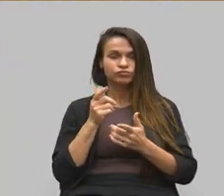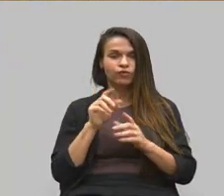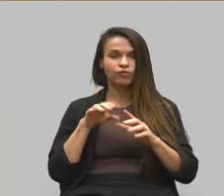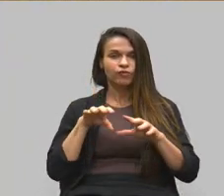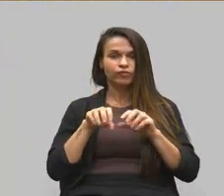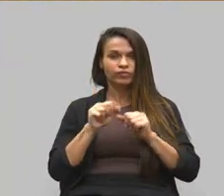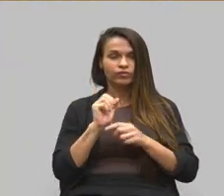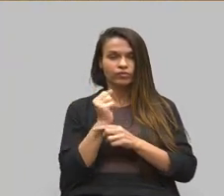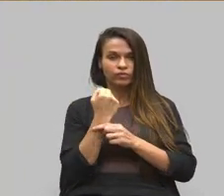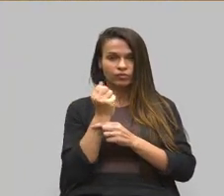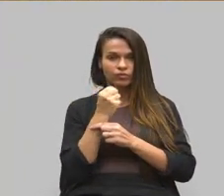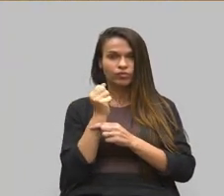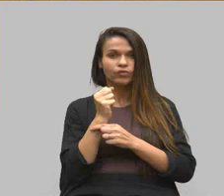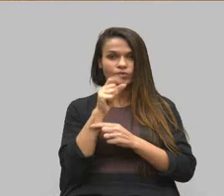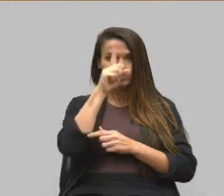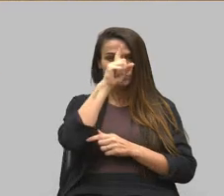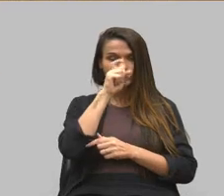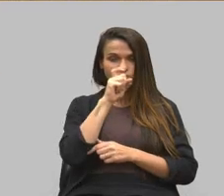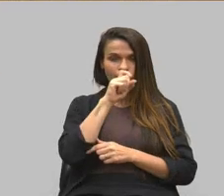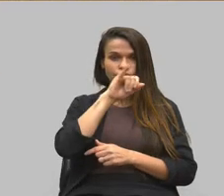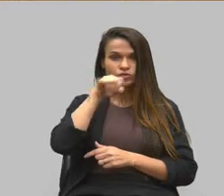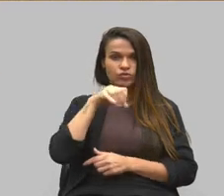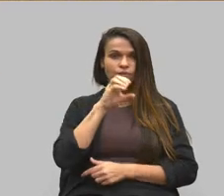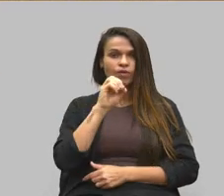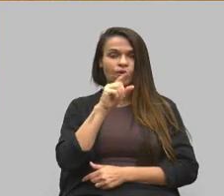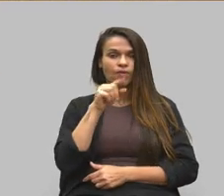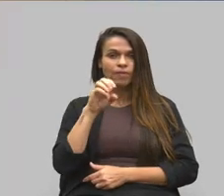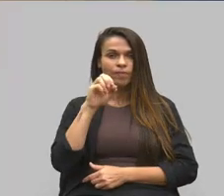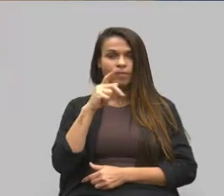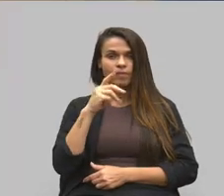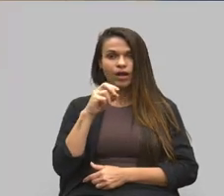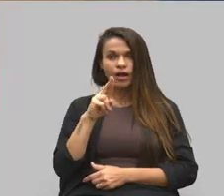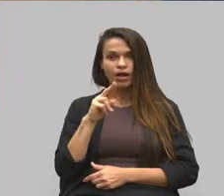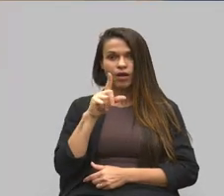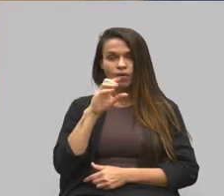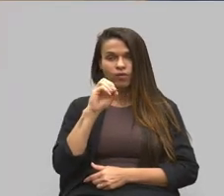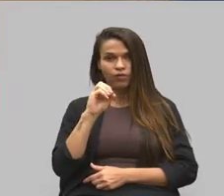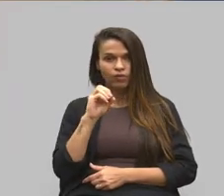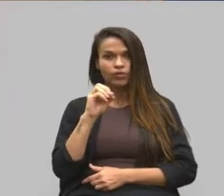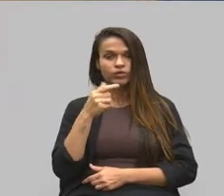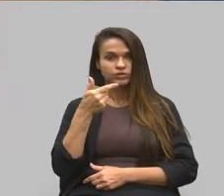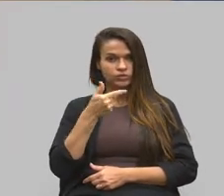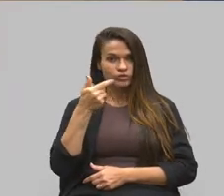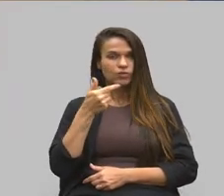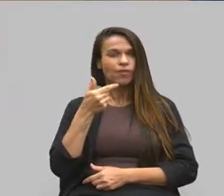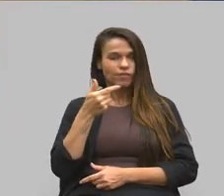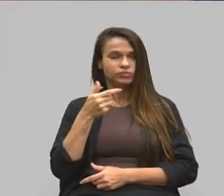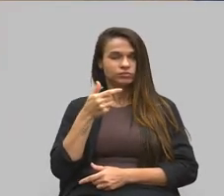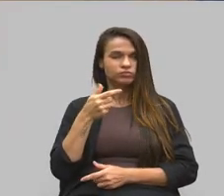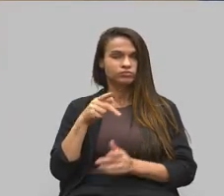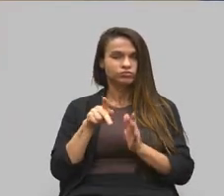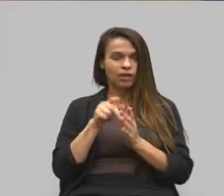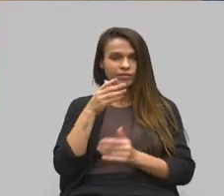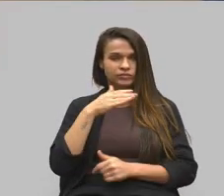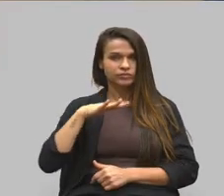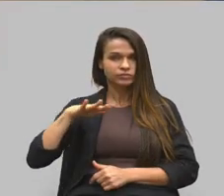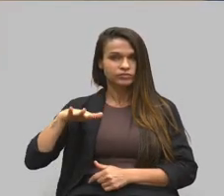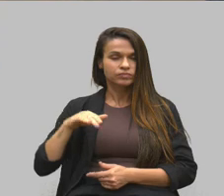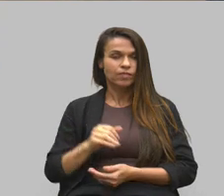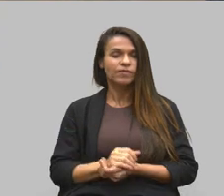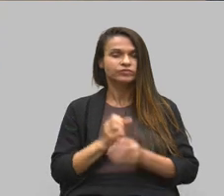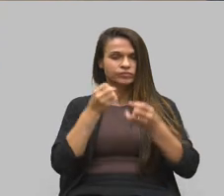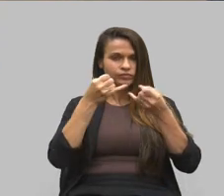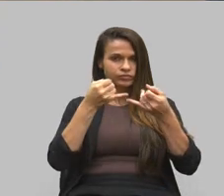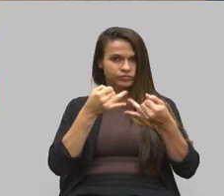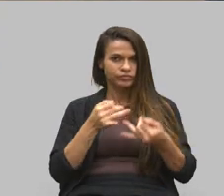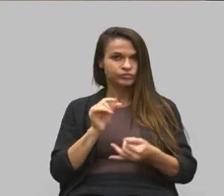Infantil João Paulo I eh a Fundação Hospital vou falar um pouquinho para você né da do